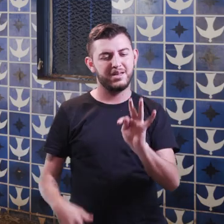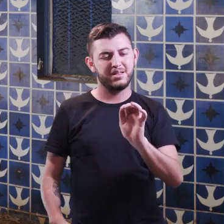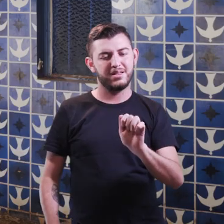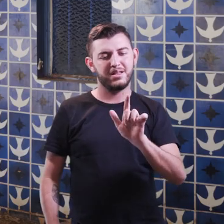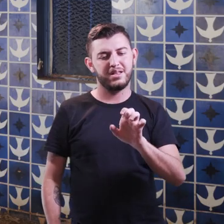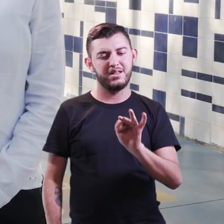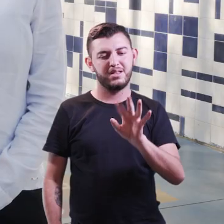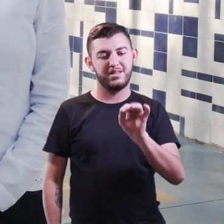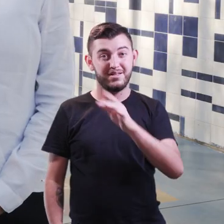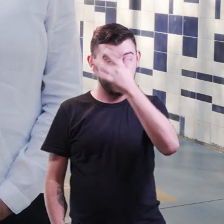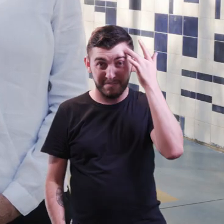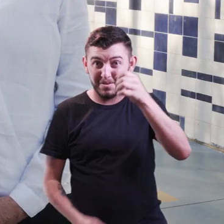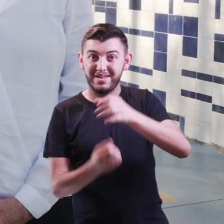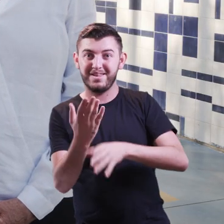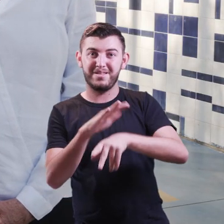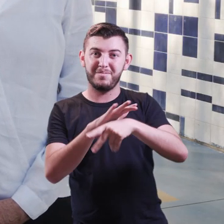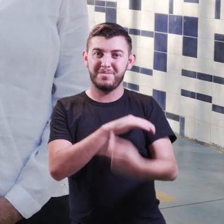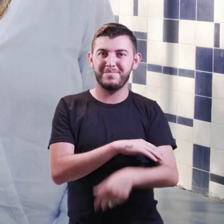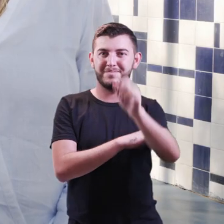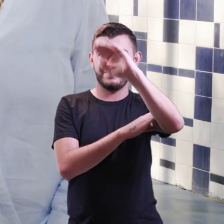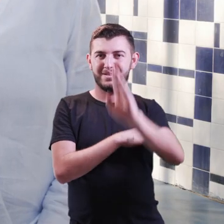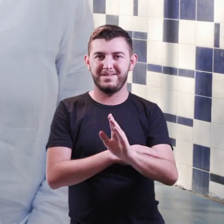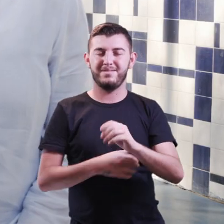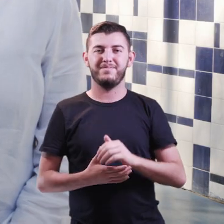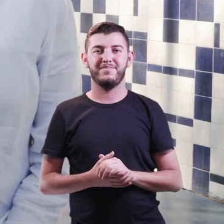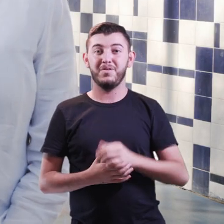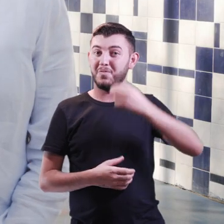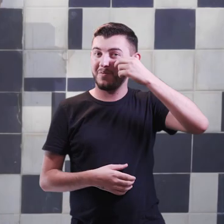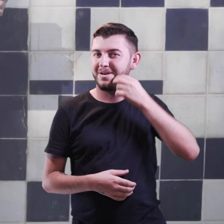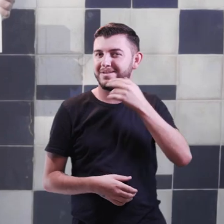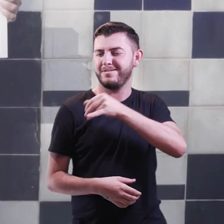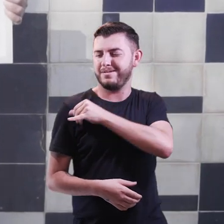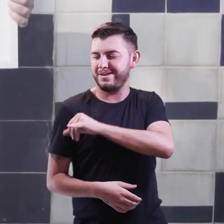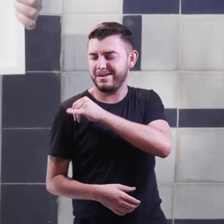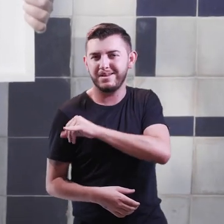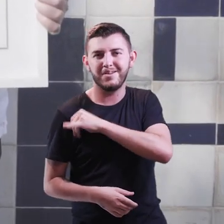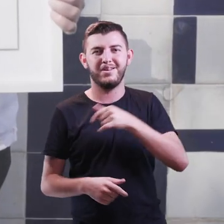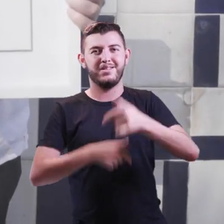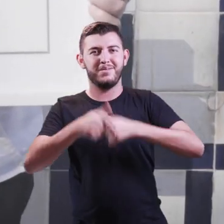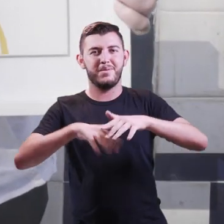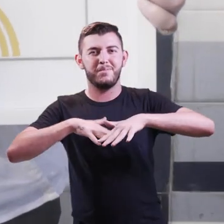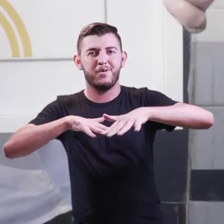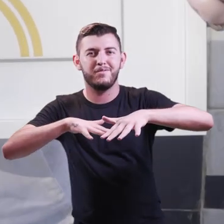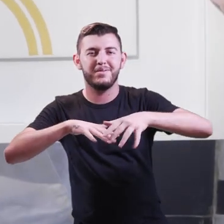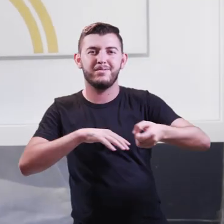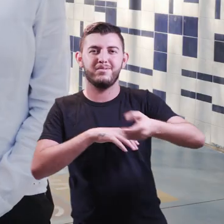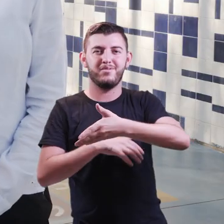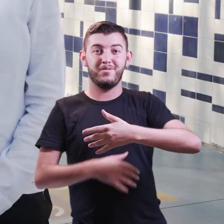criadores brasileiros, né? O Atos é carioca. É modernista, gosta de